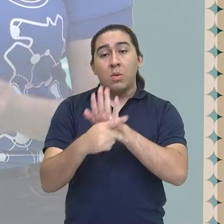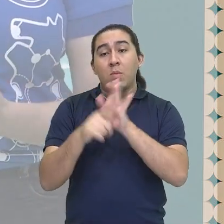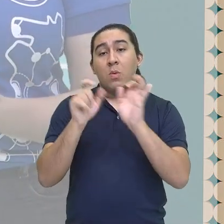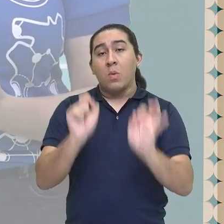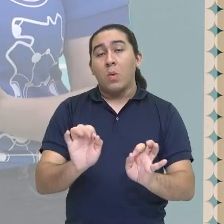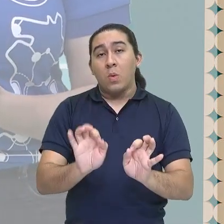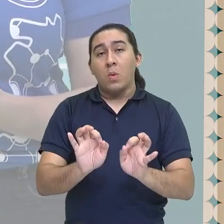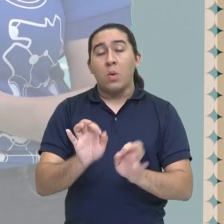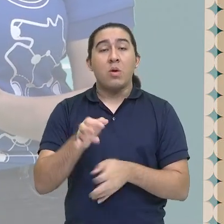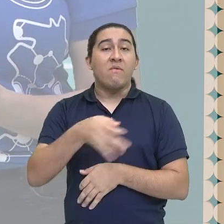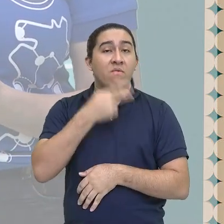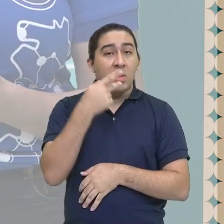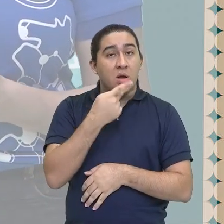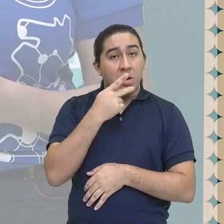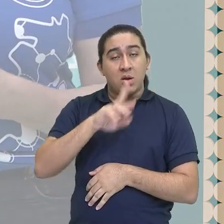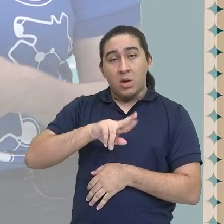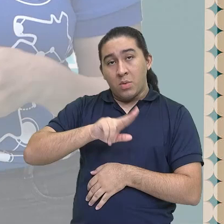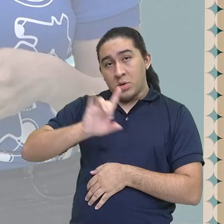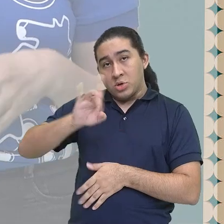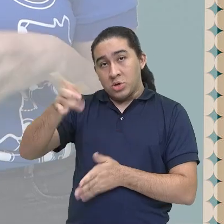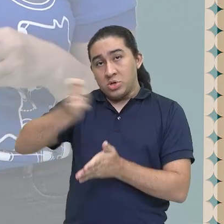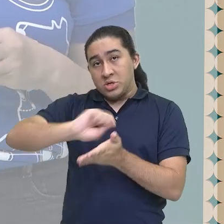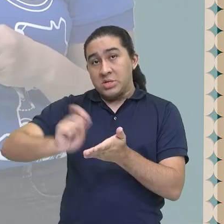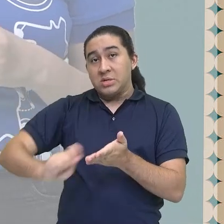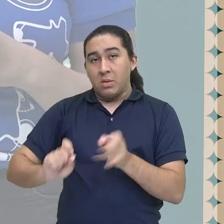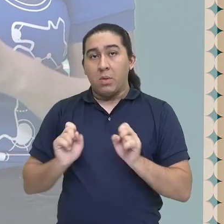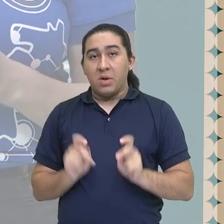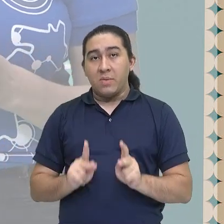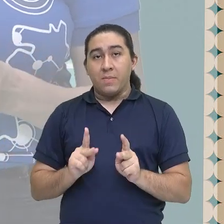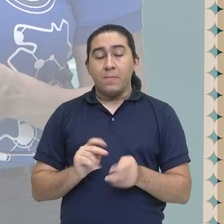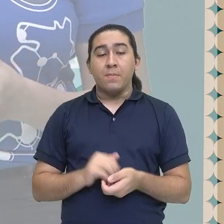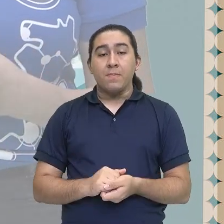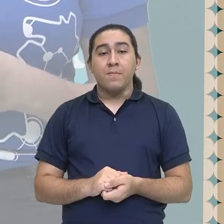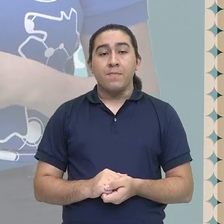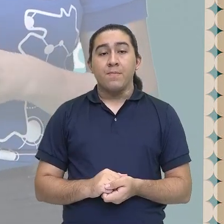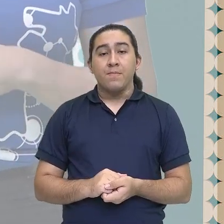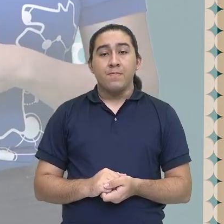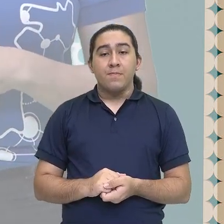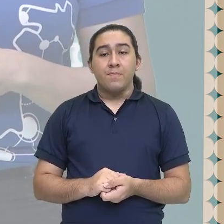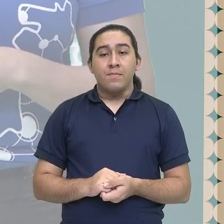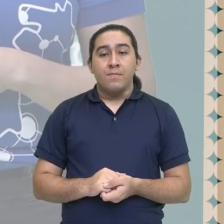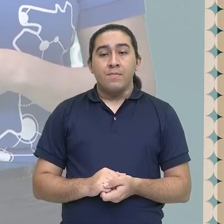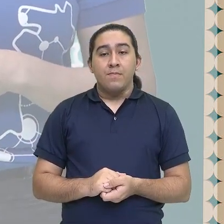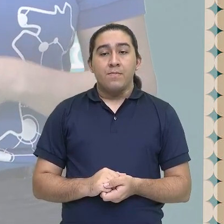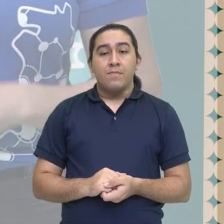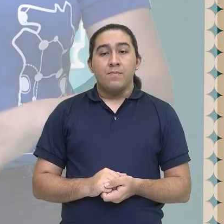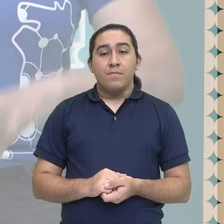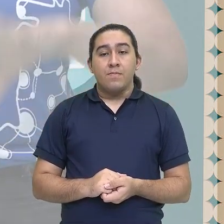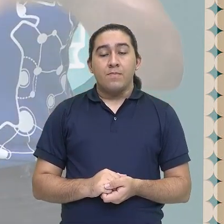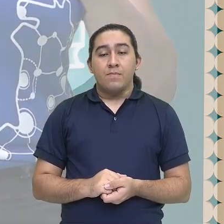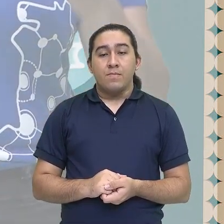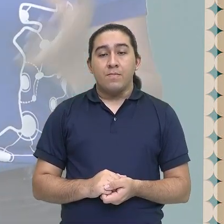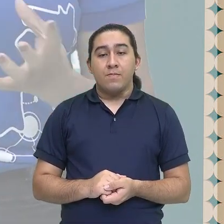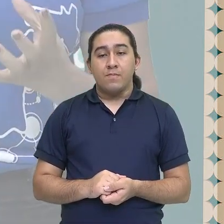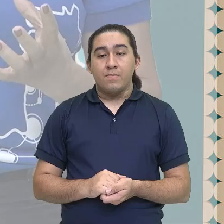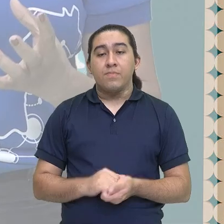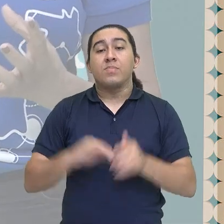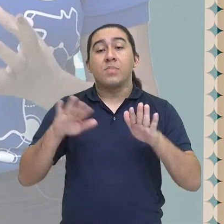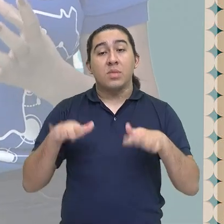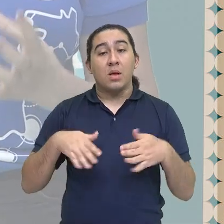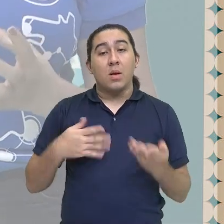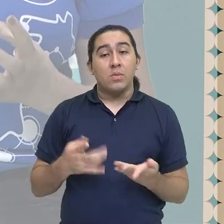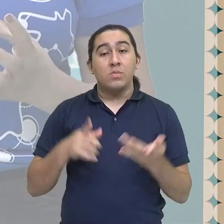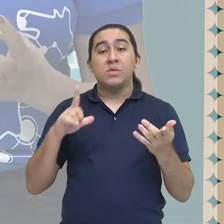não mais na escrita, né? A gente está falando de tom, né? Aí também